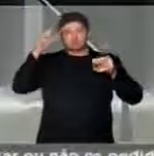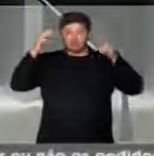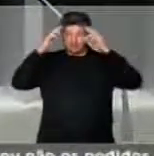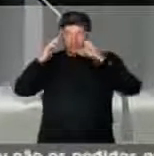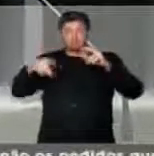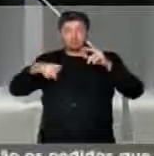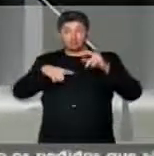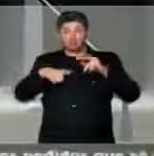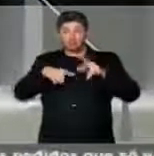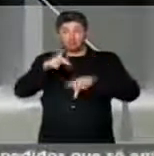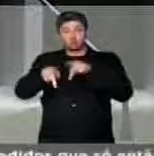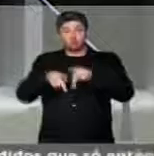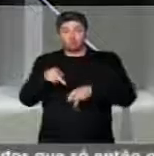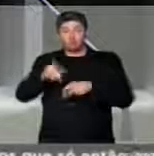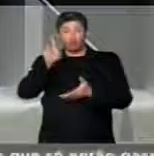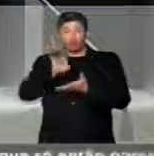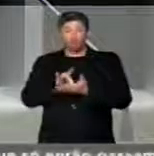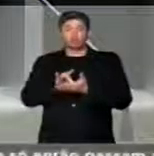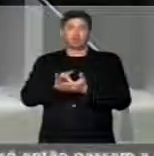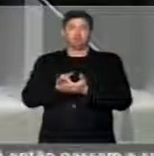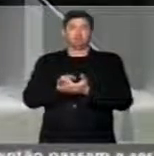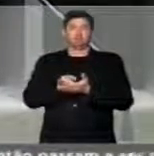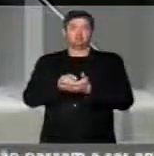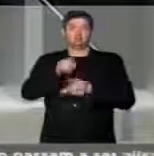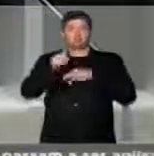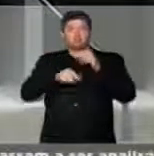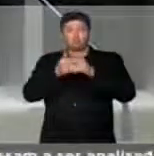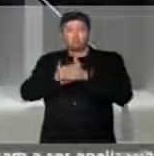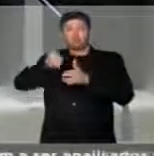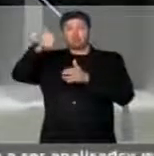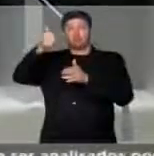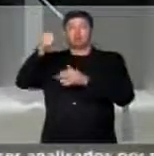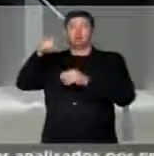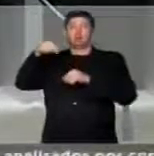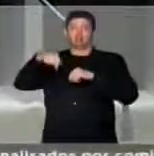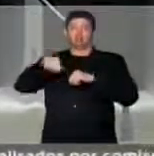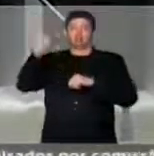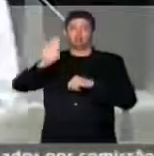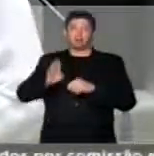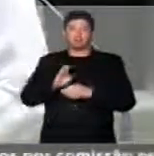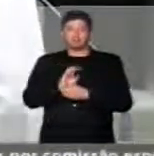respeitam os povos originários, os povos primeiros dessa terra, Brasil.